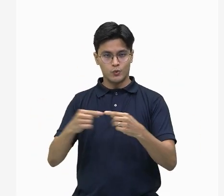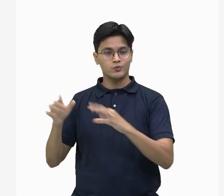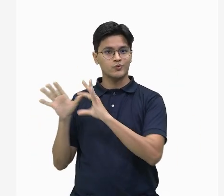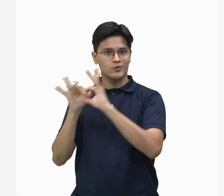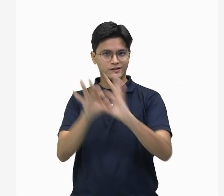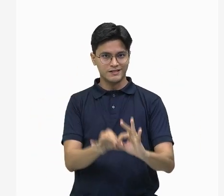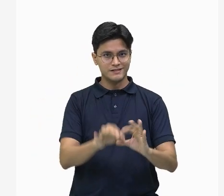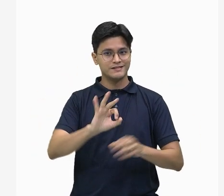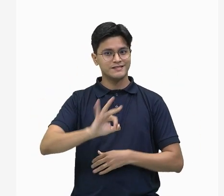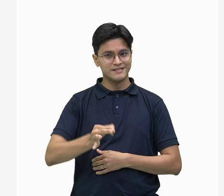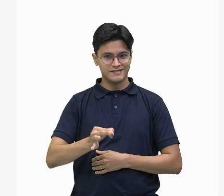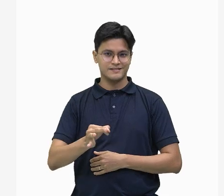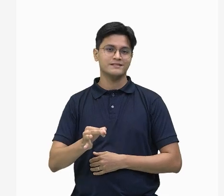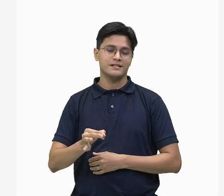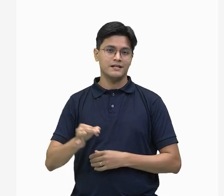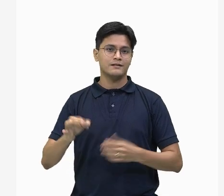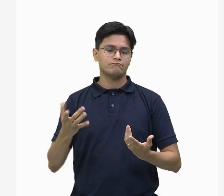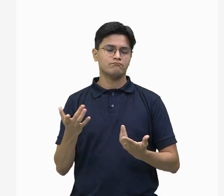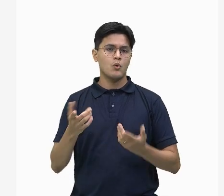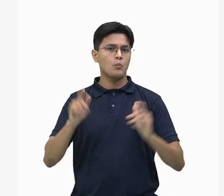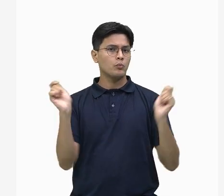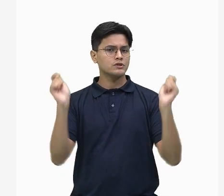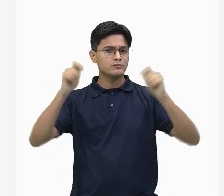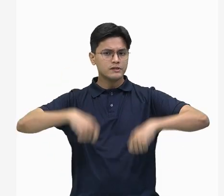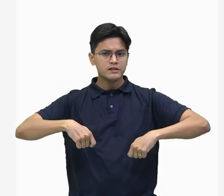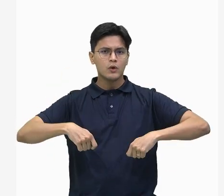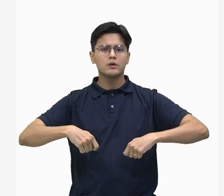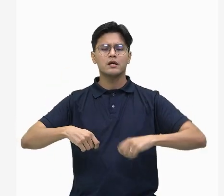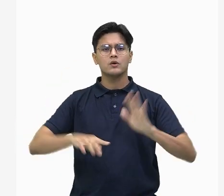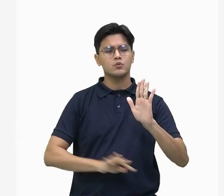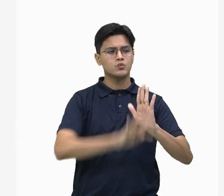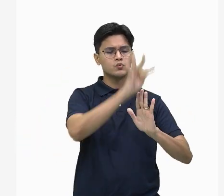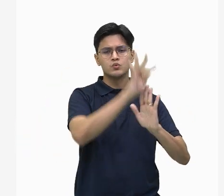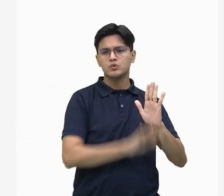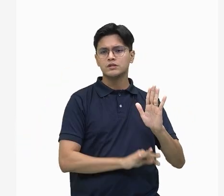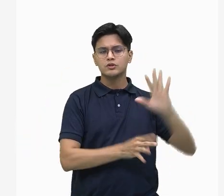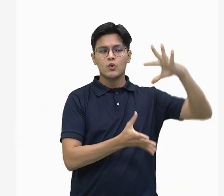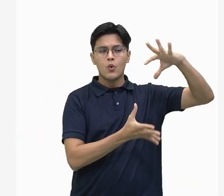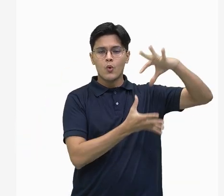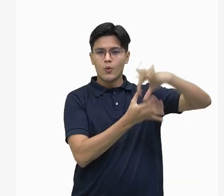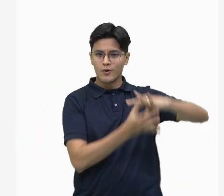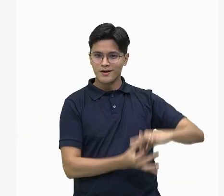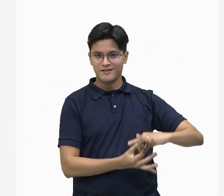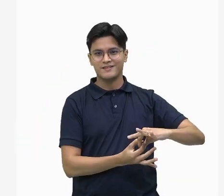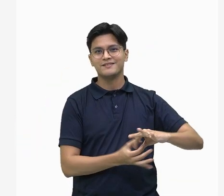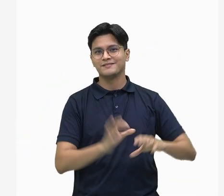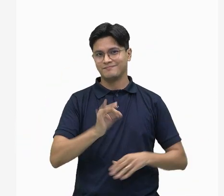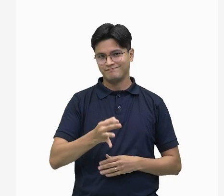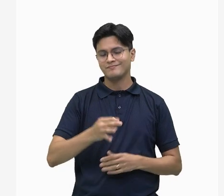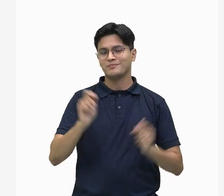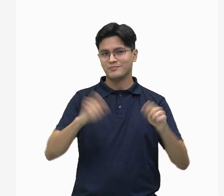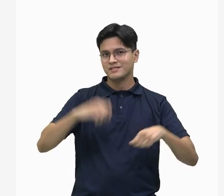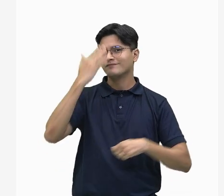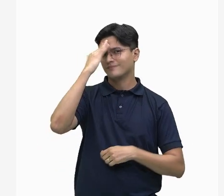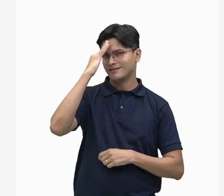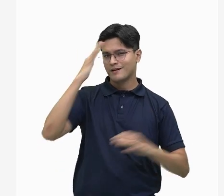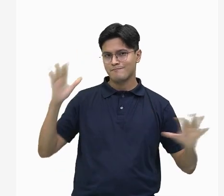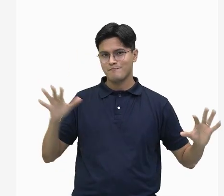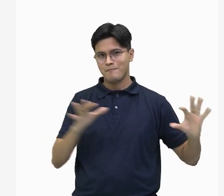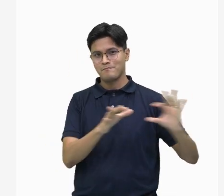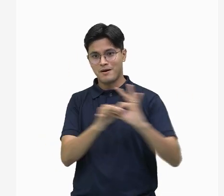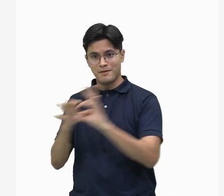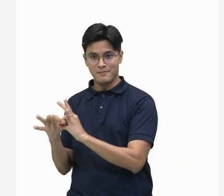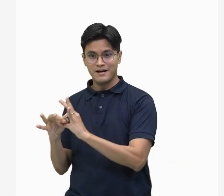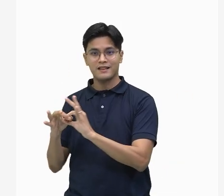ajudar aí sempre na coesão, enfim, deixar o nosso texto mais fluido, um texto de maior qualidade. Elas exercem